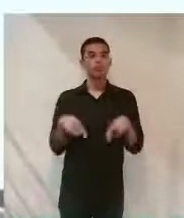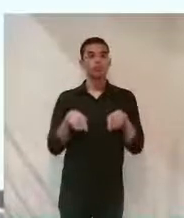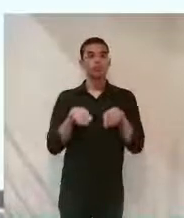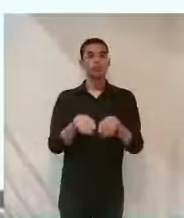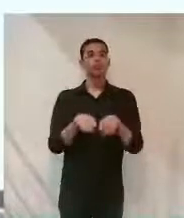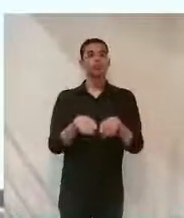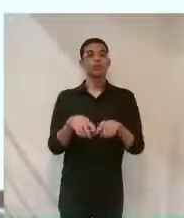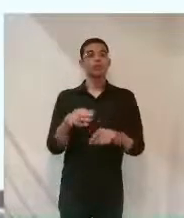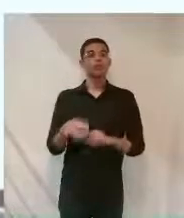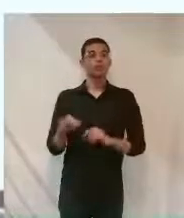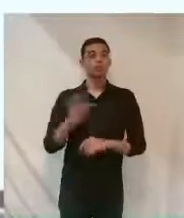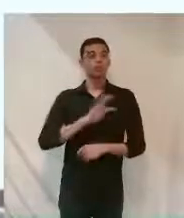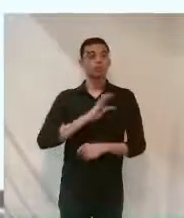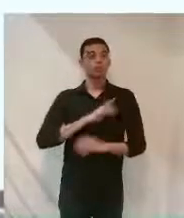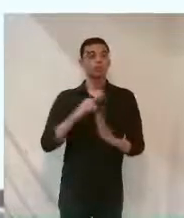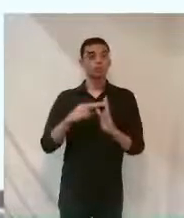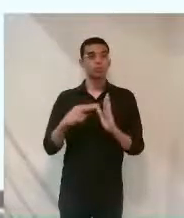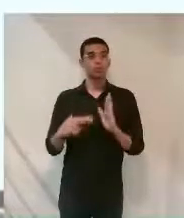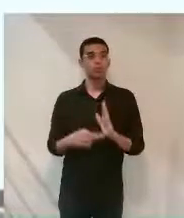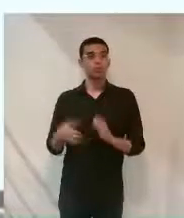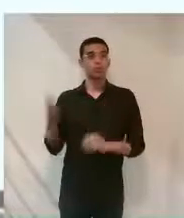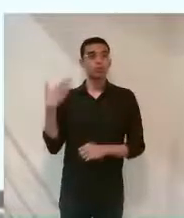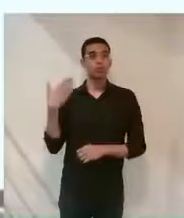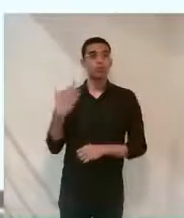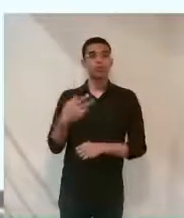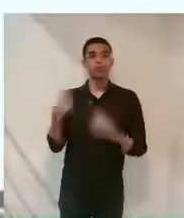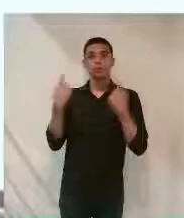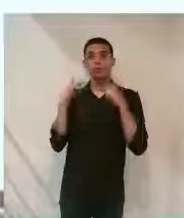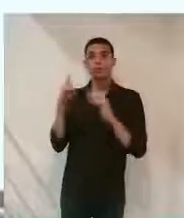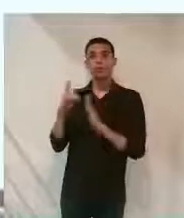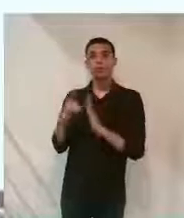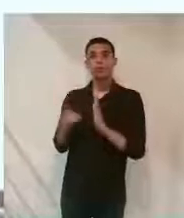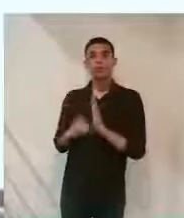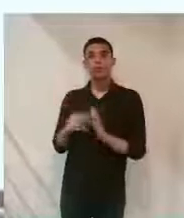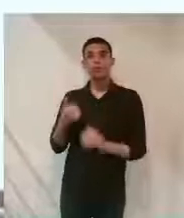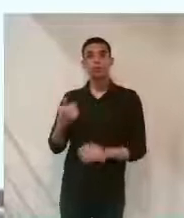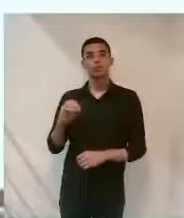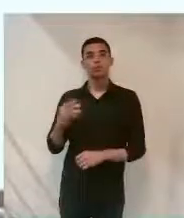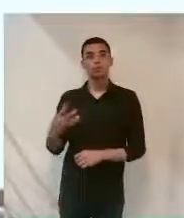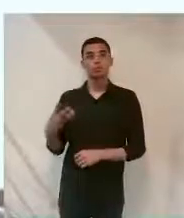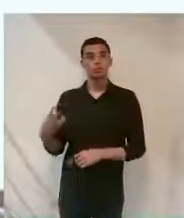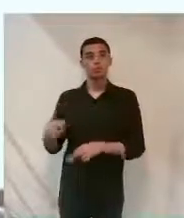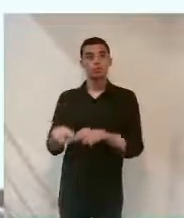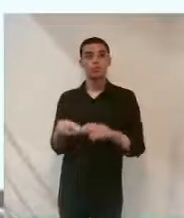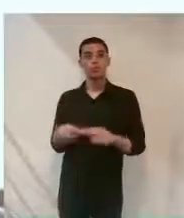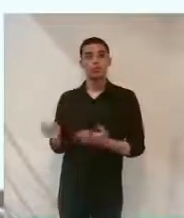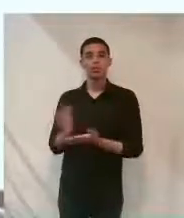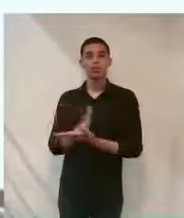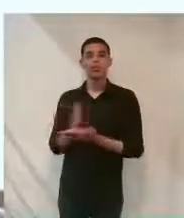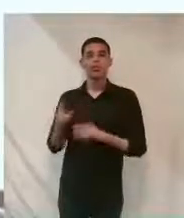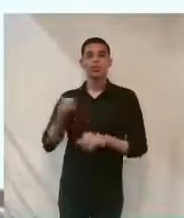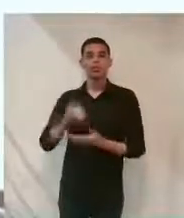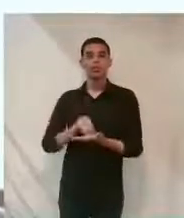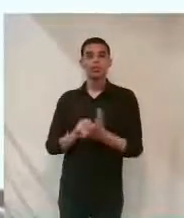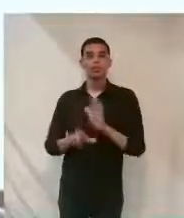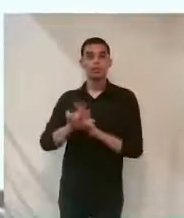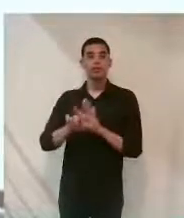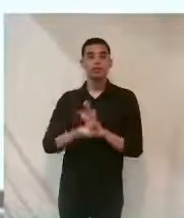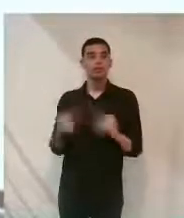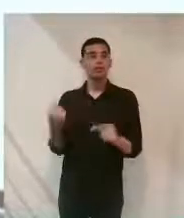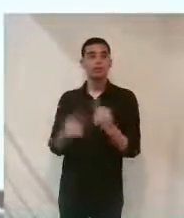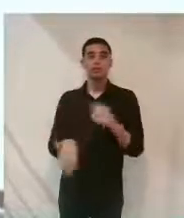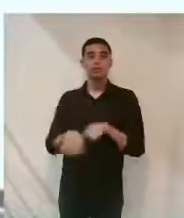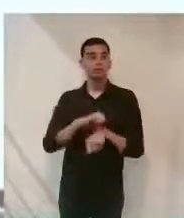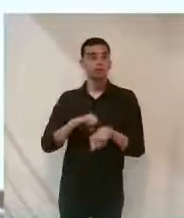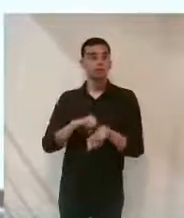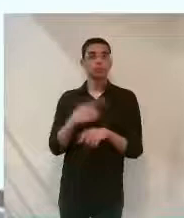nota técnica que criticou o decreto 1044 por conta das ilegalidades cometidas. Afronta a Constituição, porque